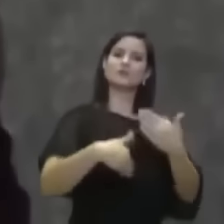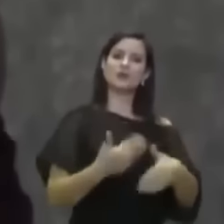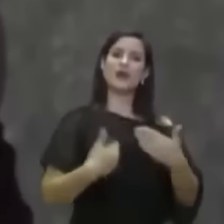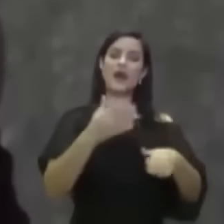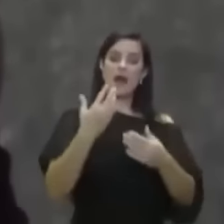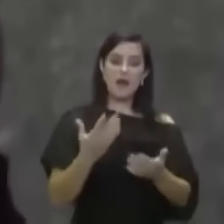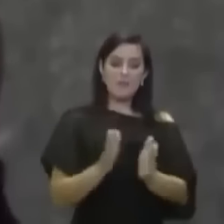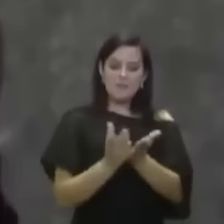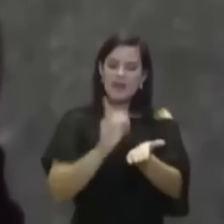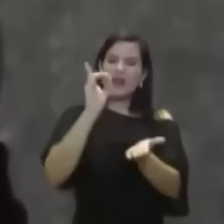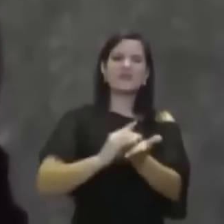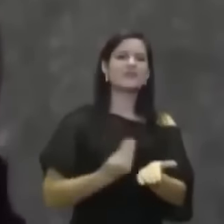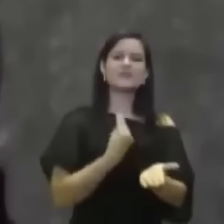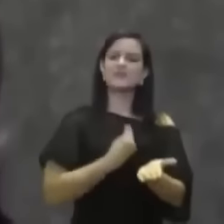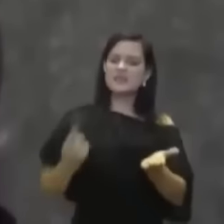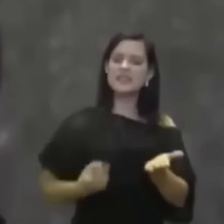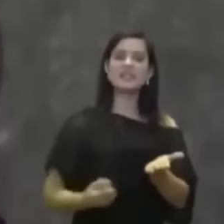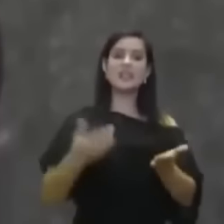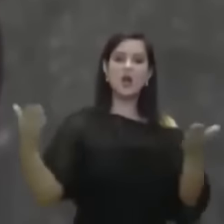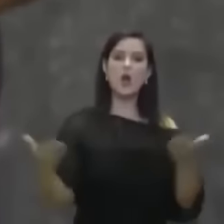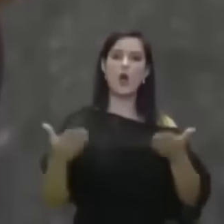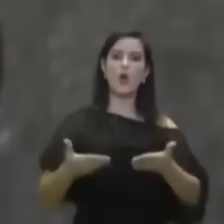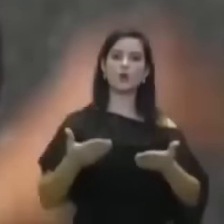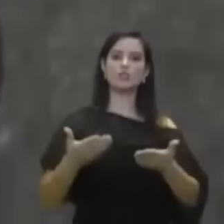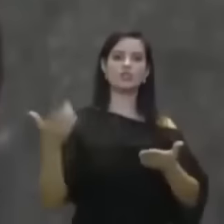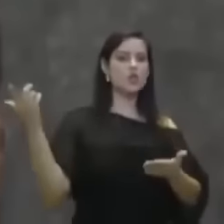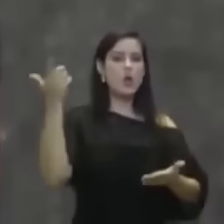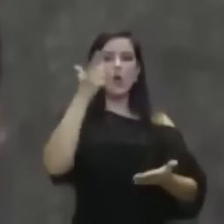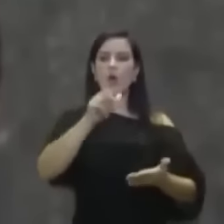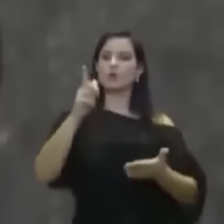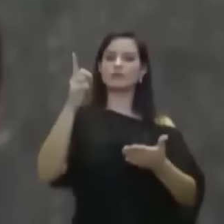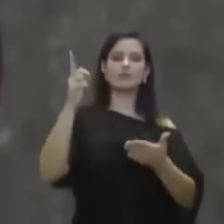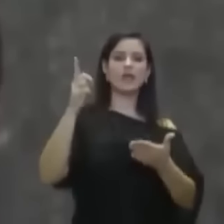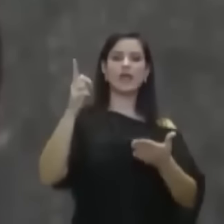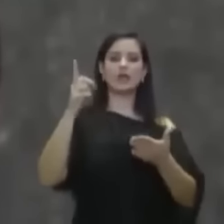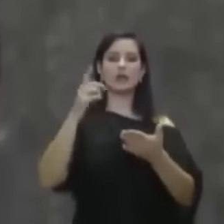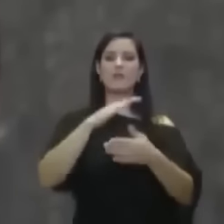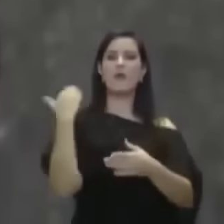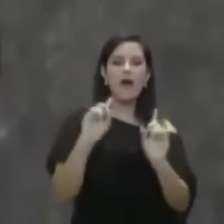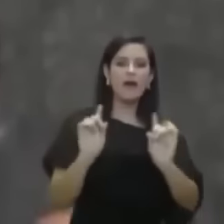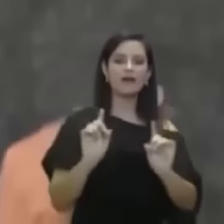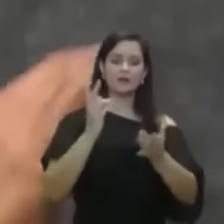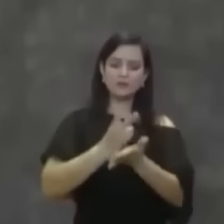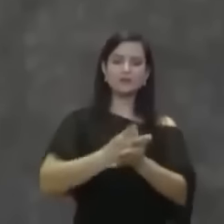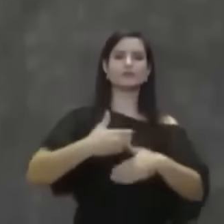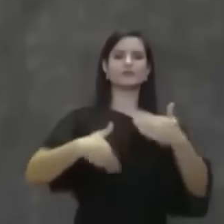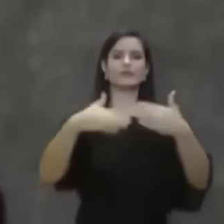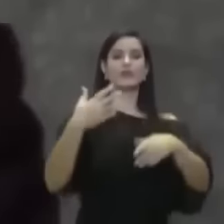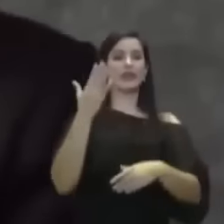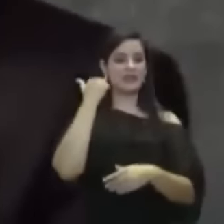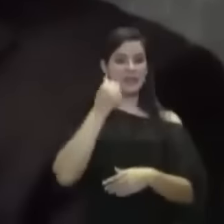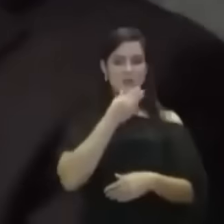atual, esta palavra é eterna, esta palavra é invencível, louvado seja o Senhor. Quando Ashbel Green